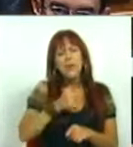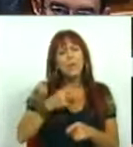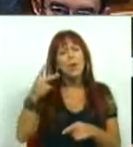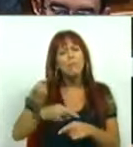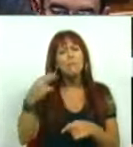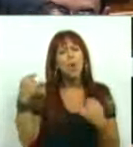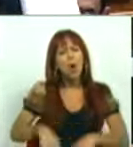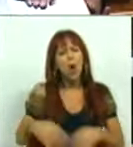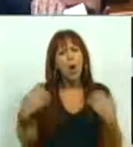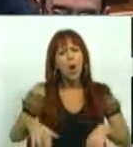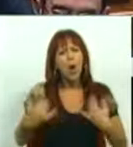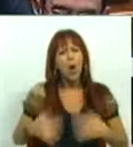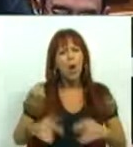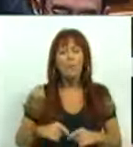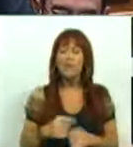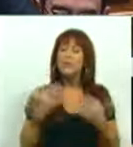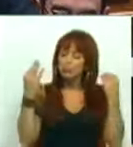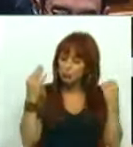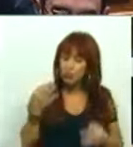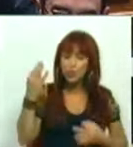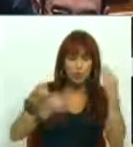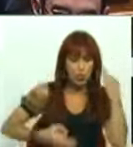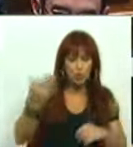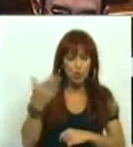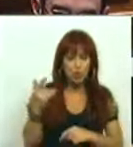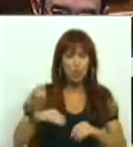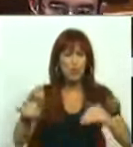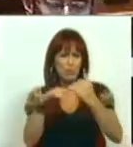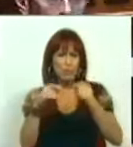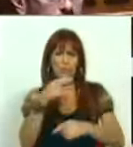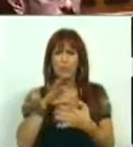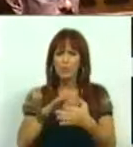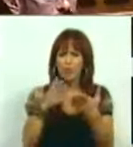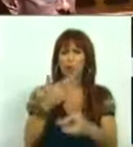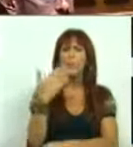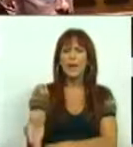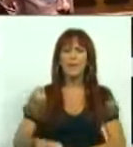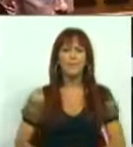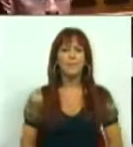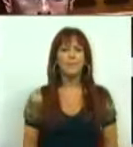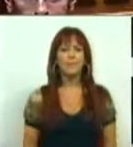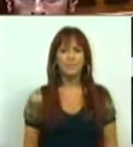sim, mas uma medida justa, equitativa e solidária. Muito obrigado.